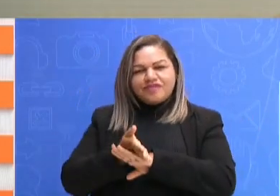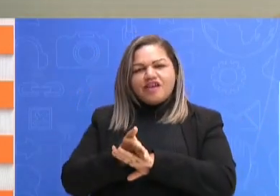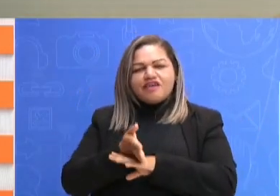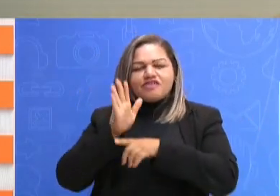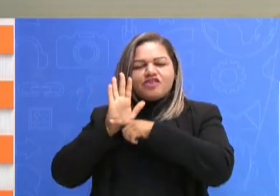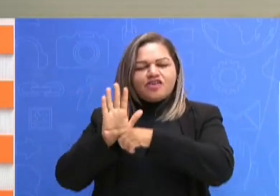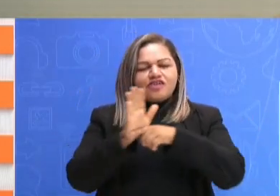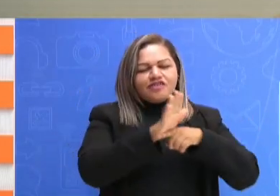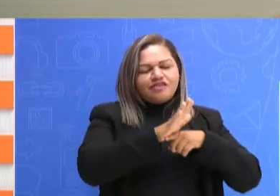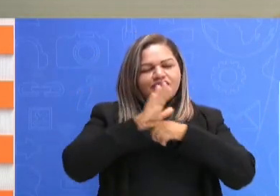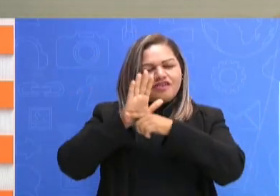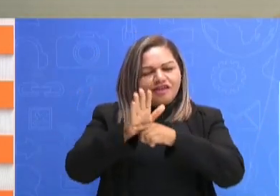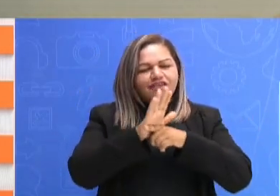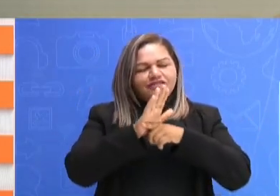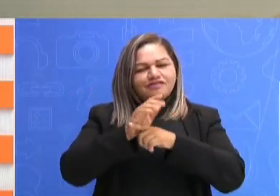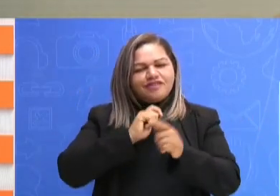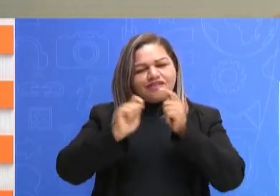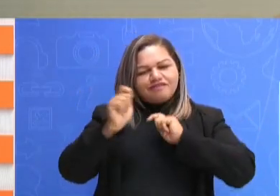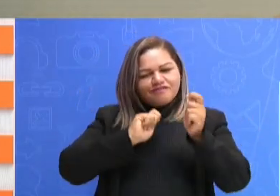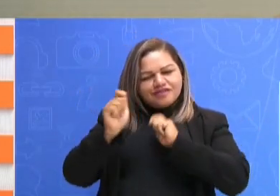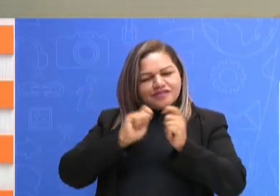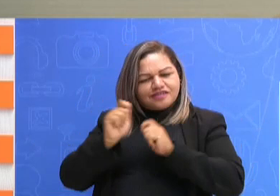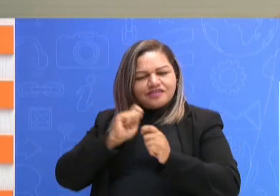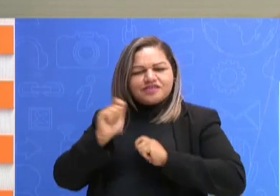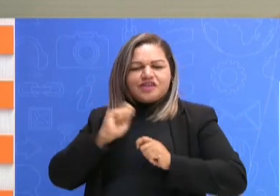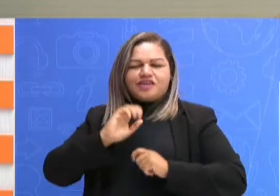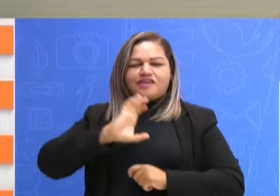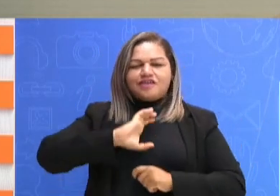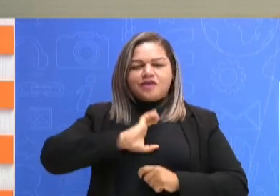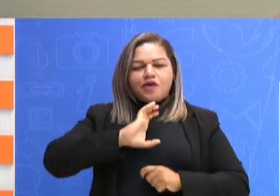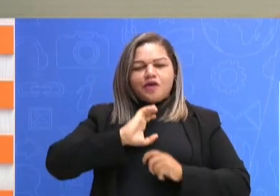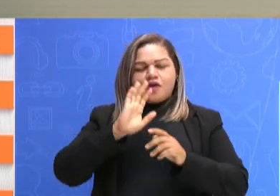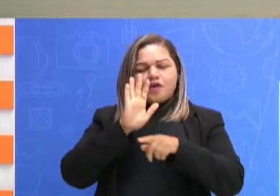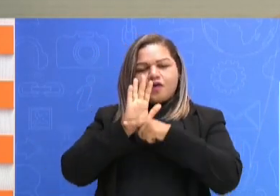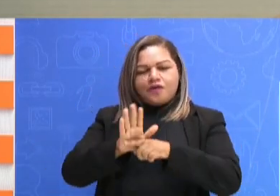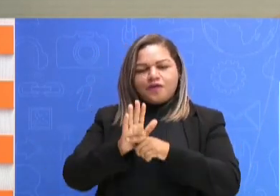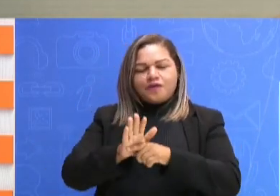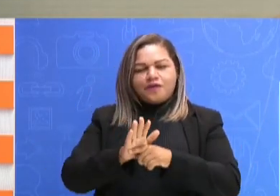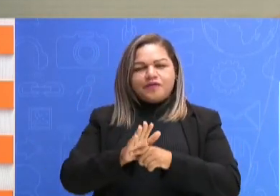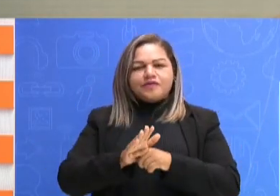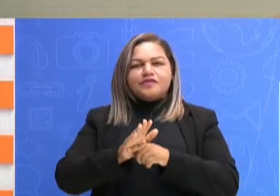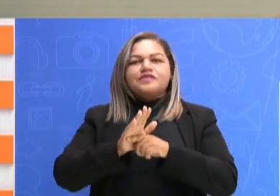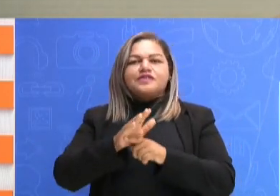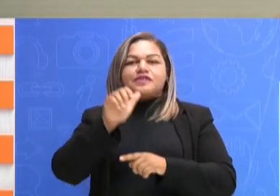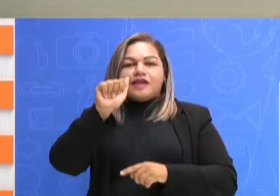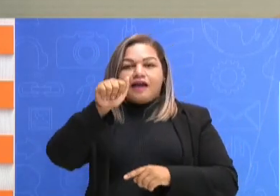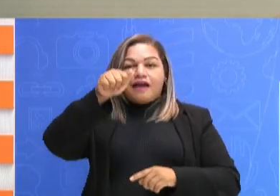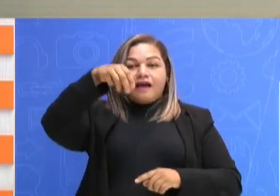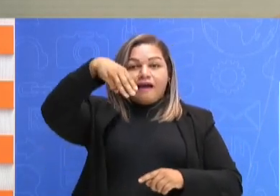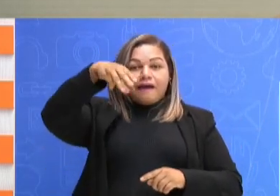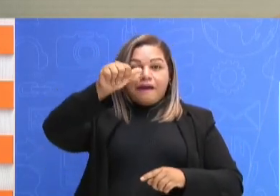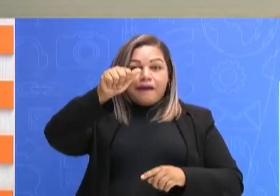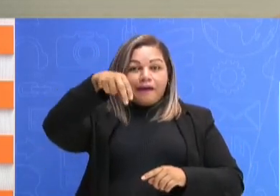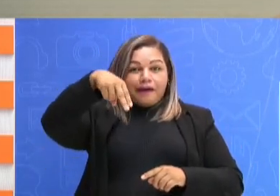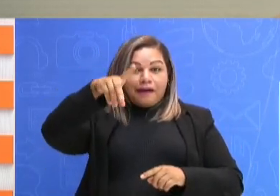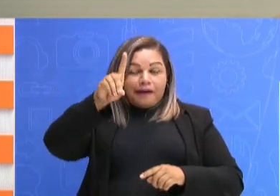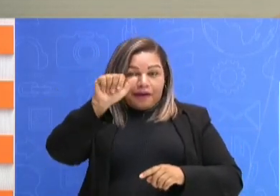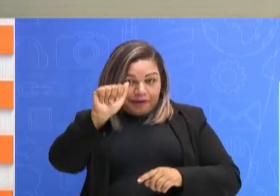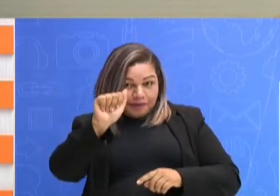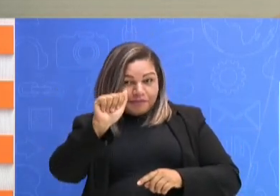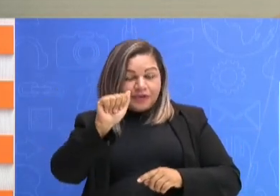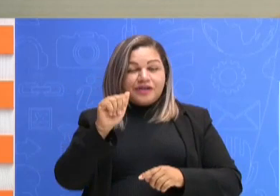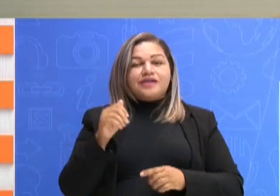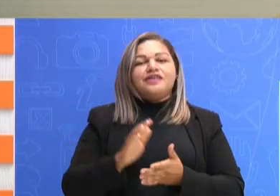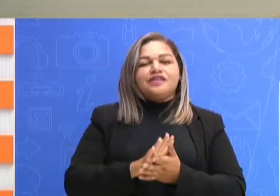lhe ajudar a administrar Caxias e ajudar o nosso povo. E eu tenho certeza que a Amanda Gentil, a minha filha, um dos filhos que eu